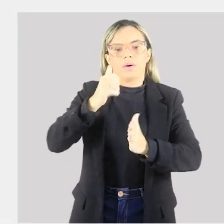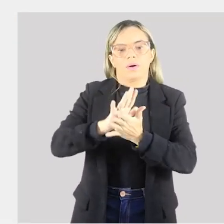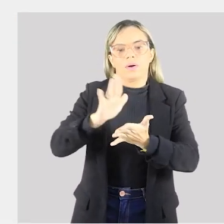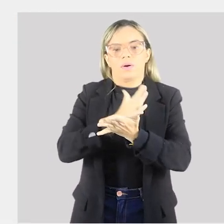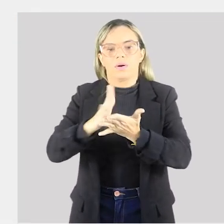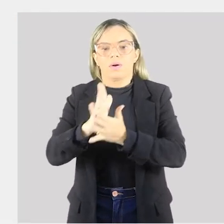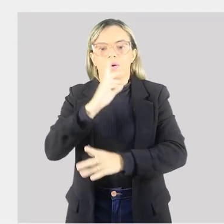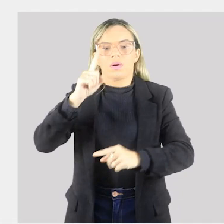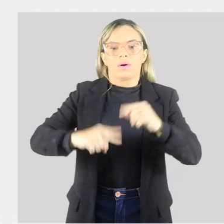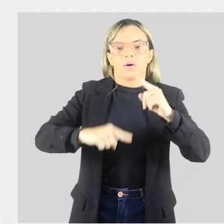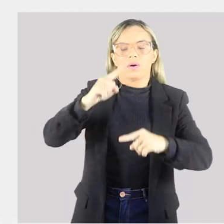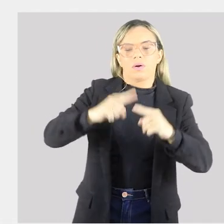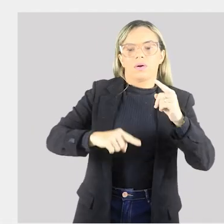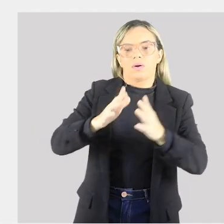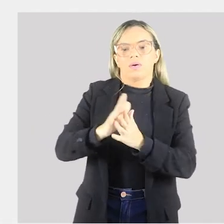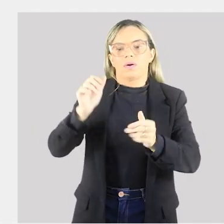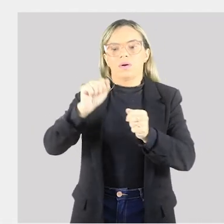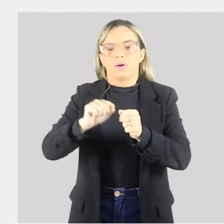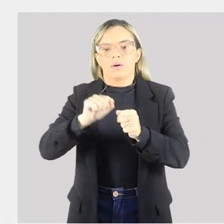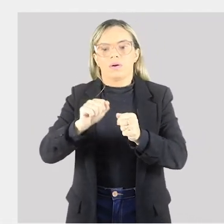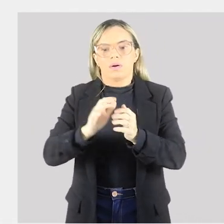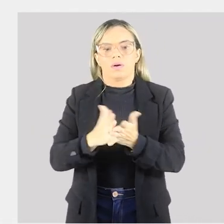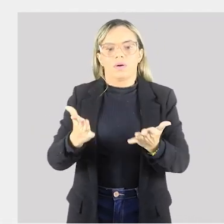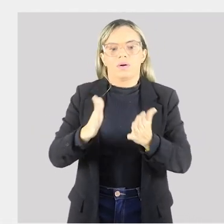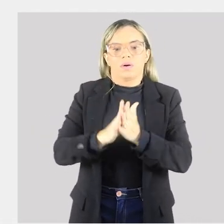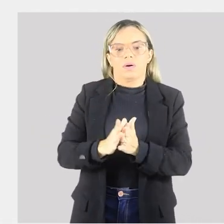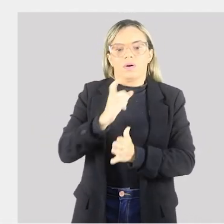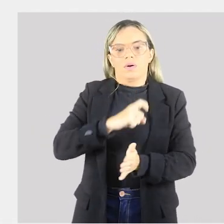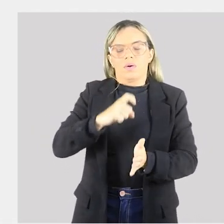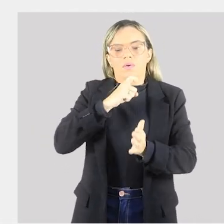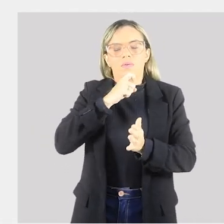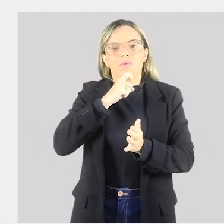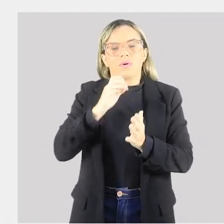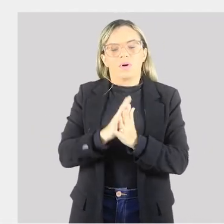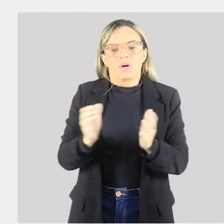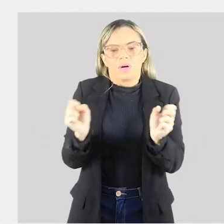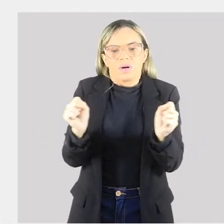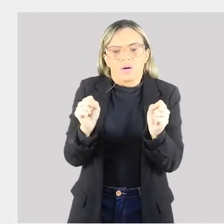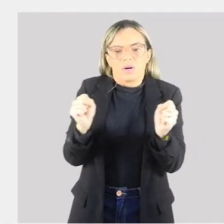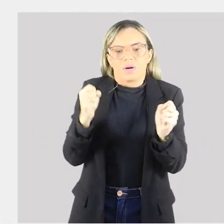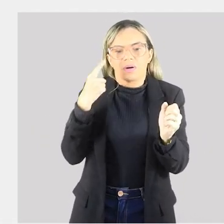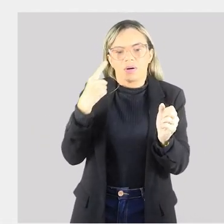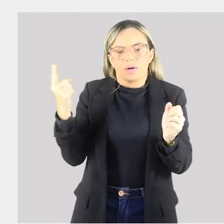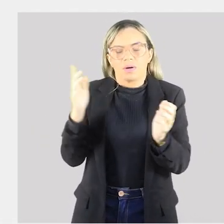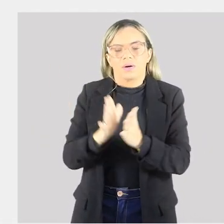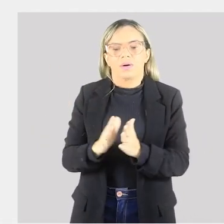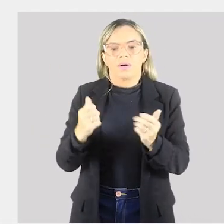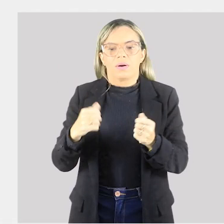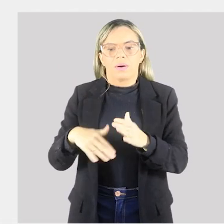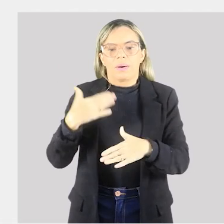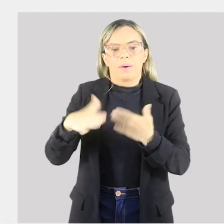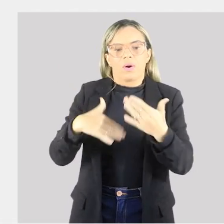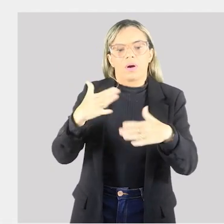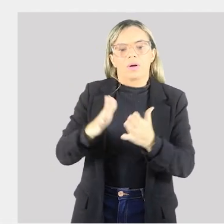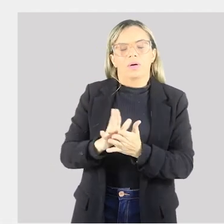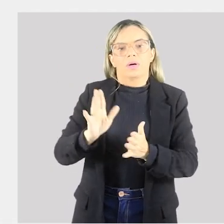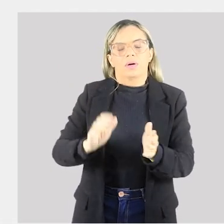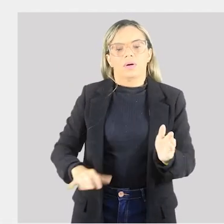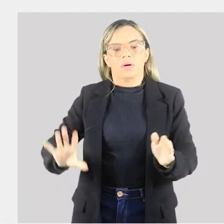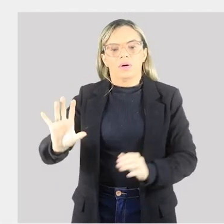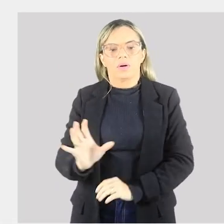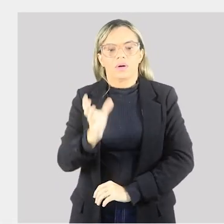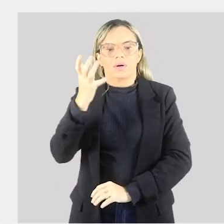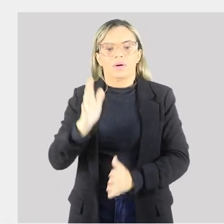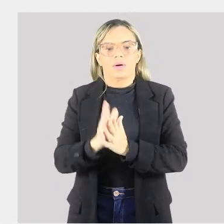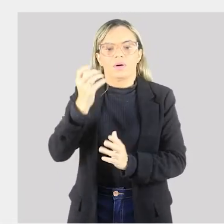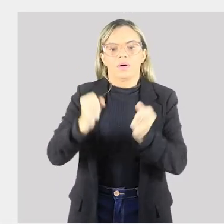alguns objetos, durante a resfriação, necessitam passar por um processo de resfriamento. Para que isso ocorra, uma